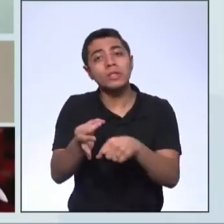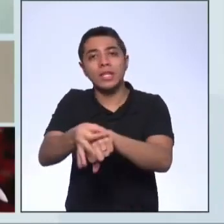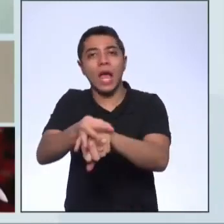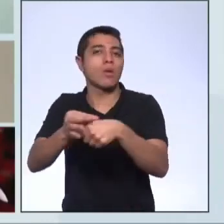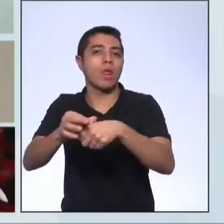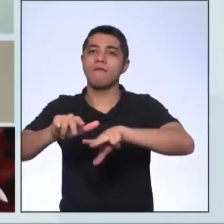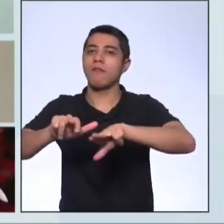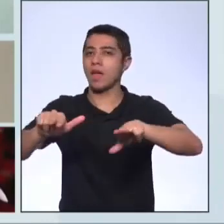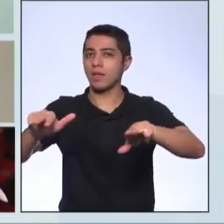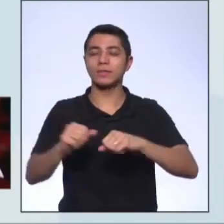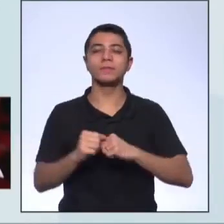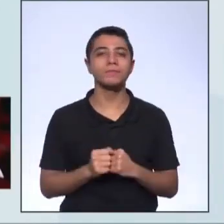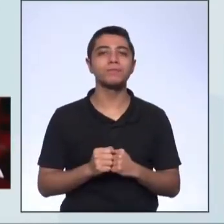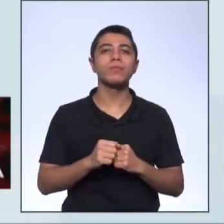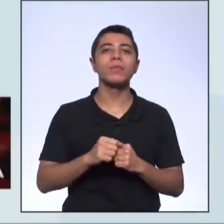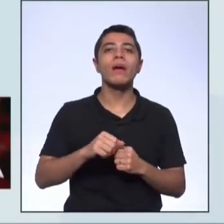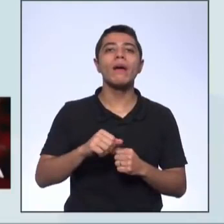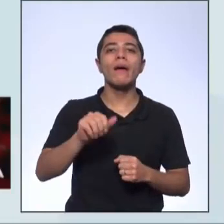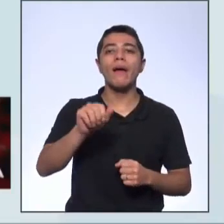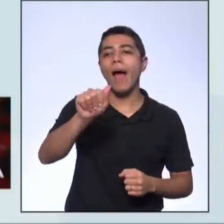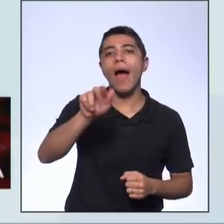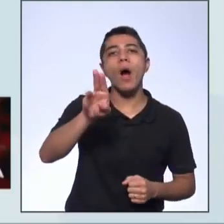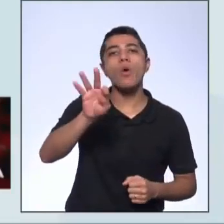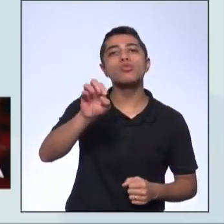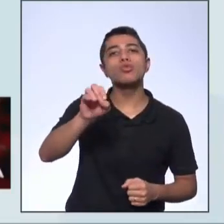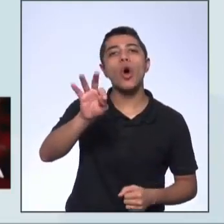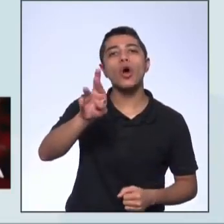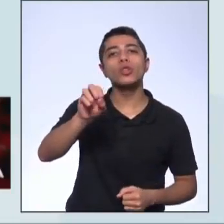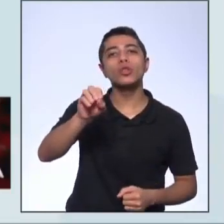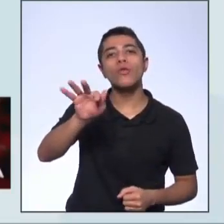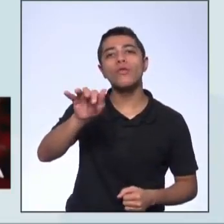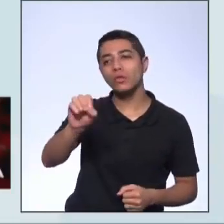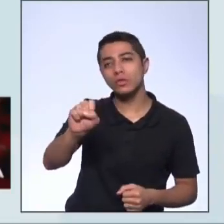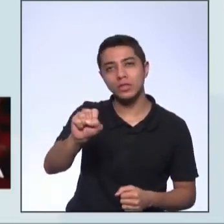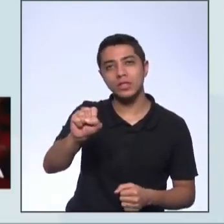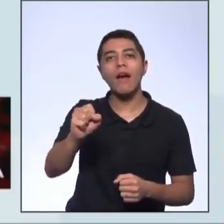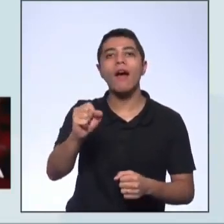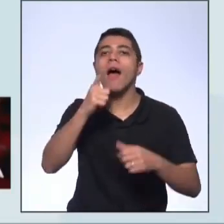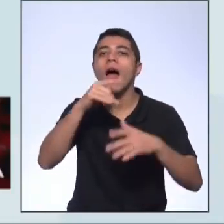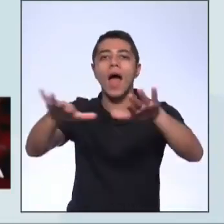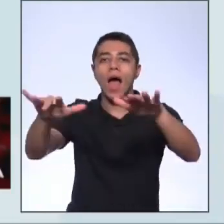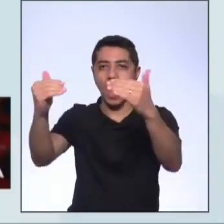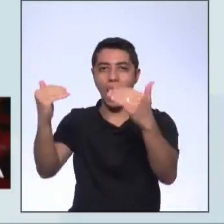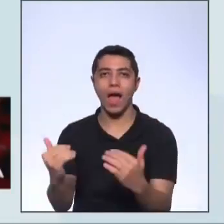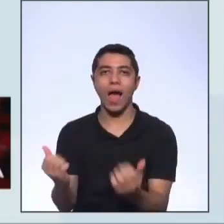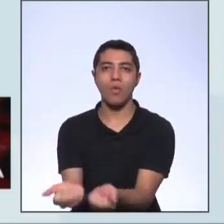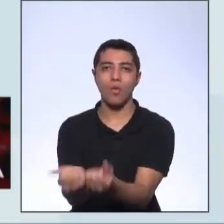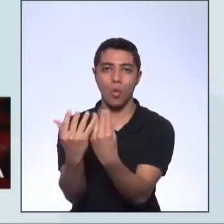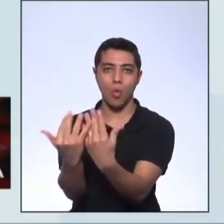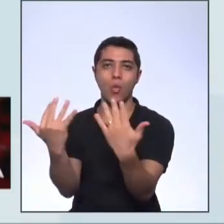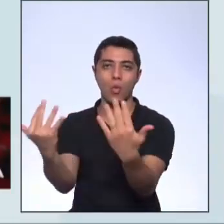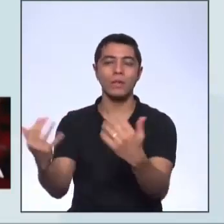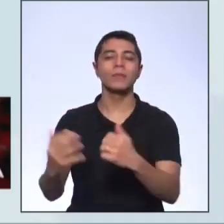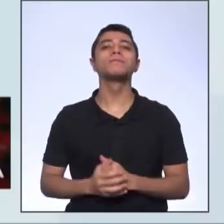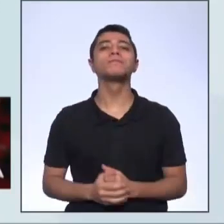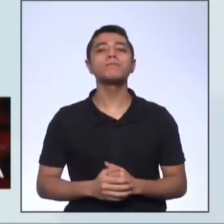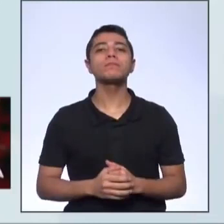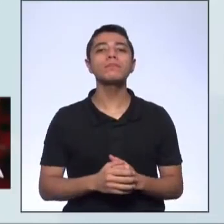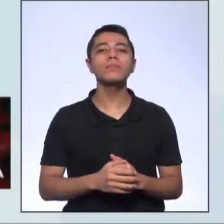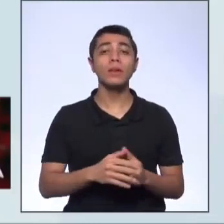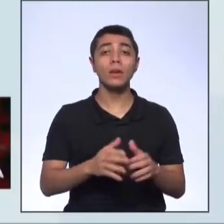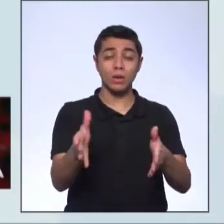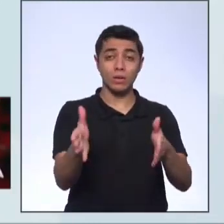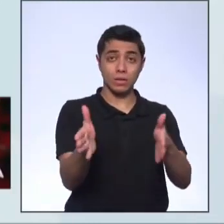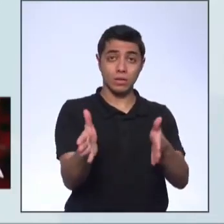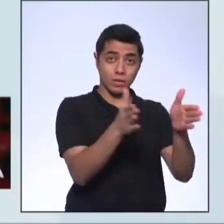aí de algas, e heterótrofos, quando a gente fala de protozoários. Então, quando a gente fala nesse grupo de protozoários, é uma diversidade muito grande. A gente